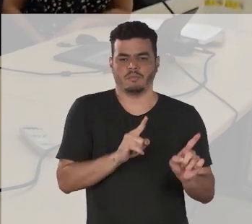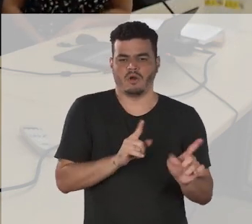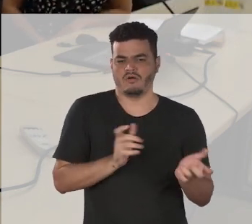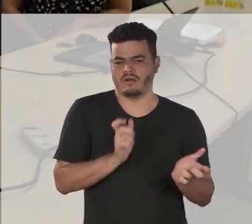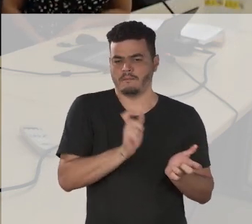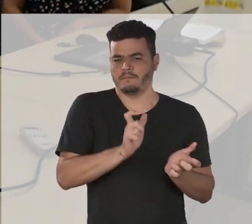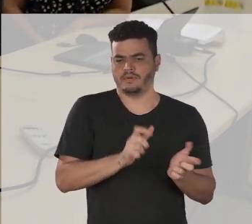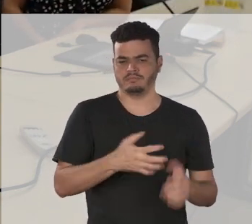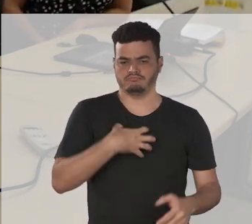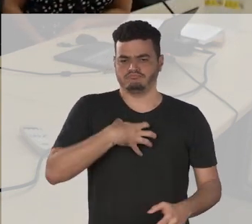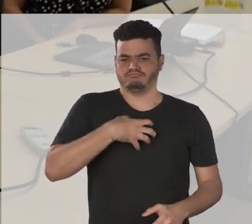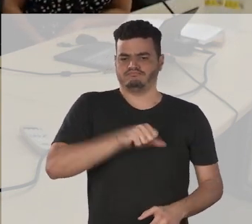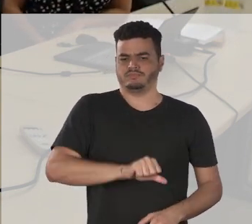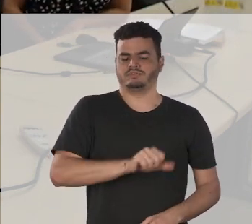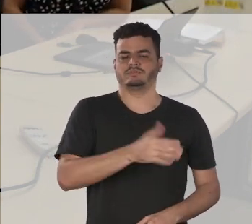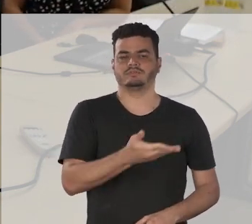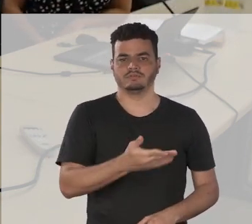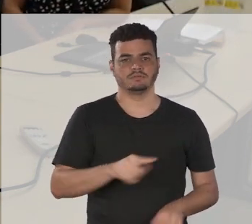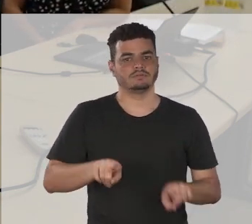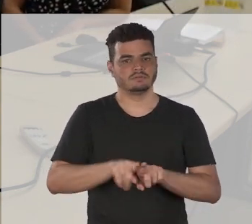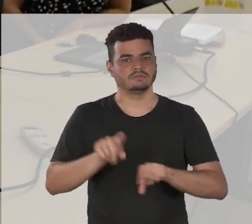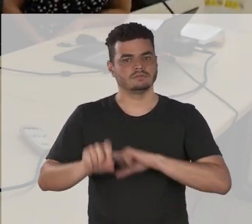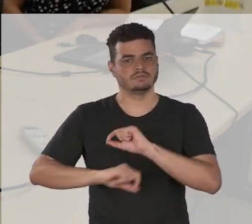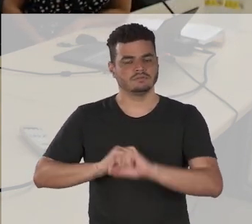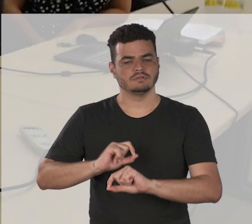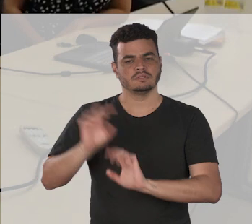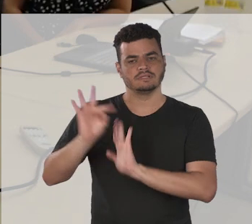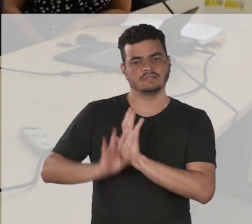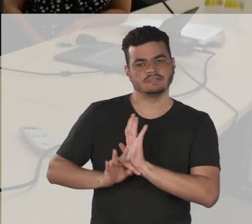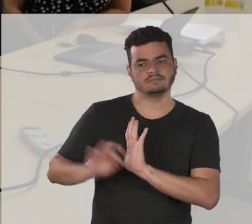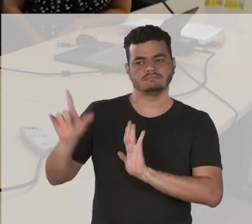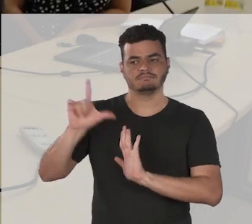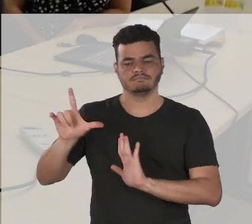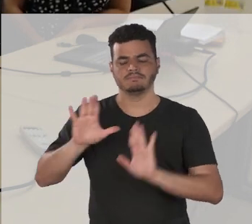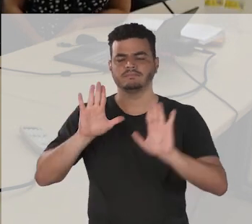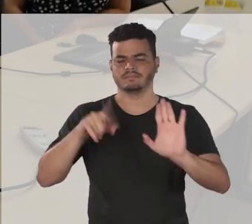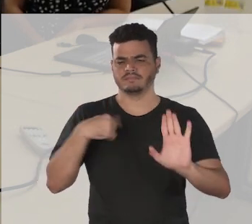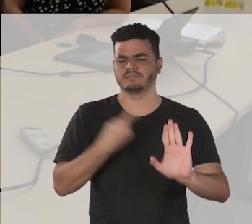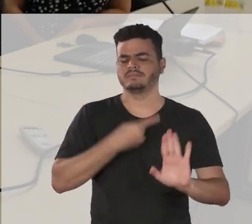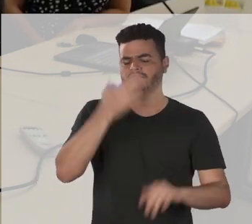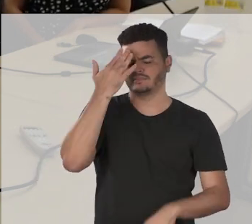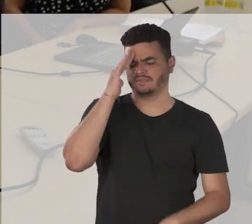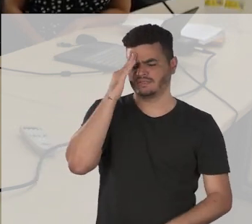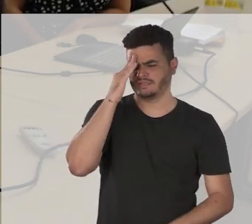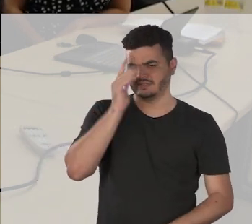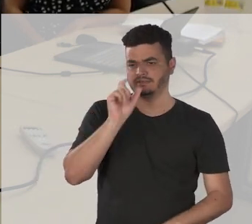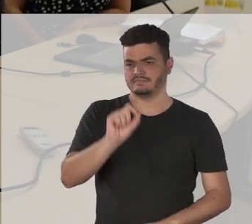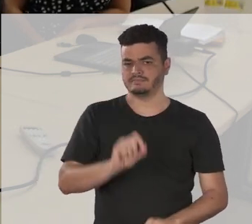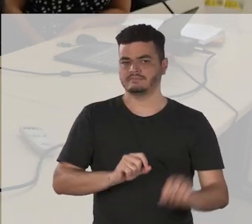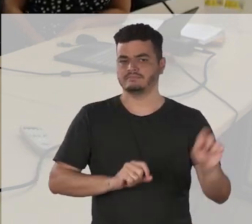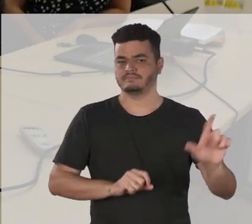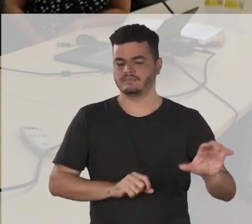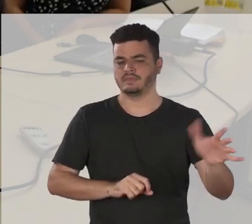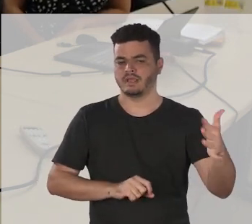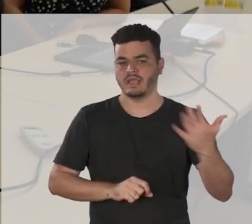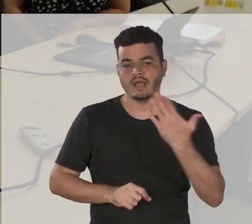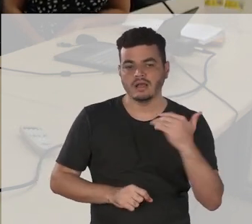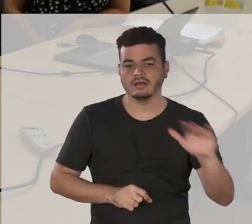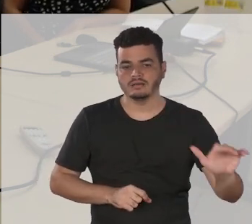de censura ao próprio texto, né, literário. Então, os dois lados, mas eu entendo como forma